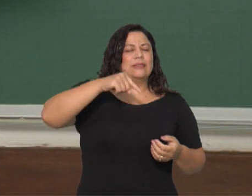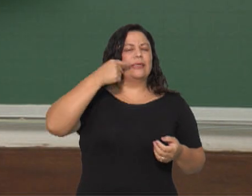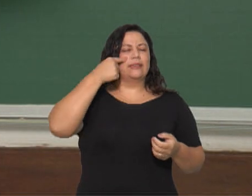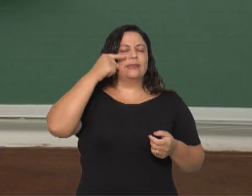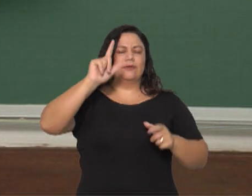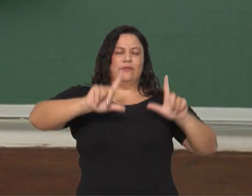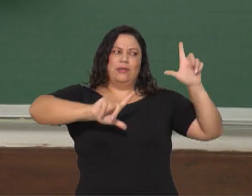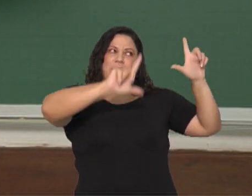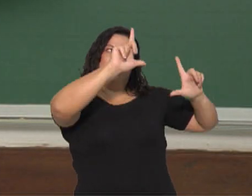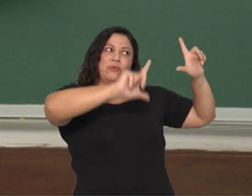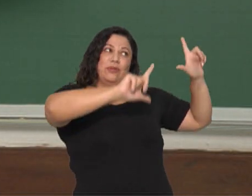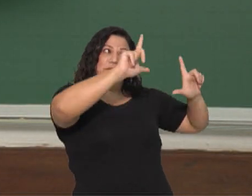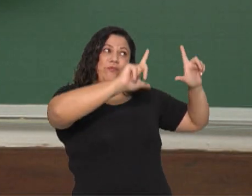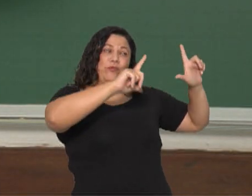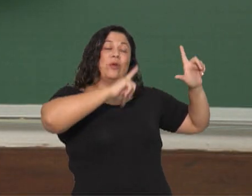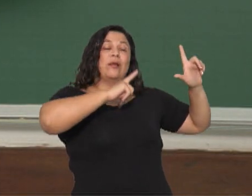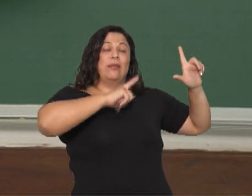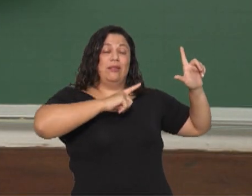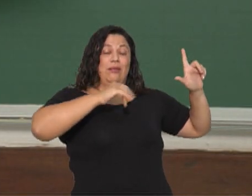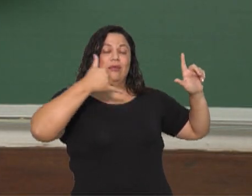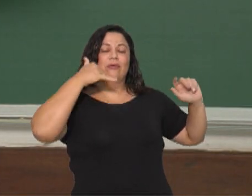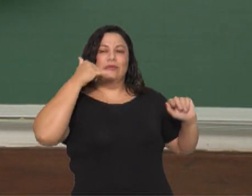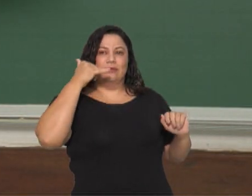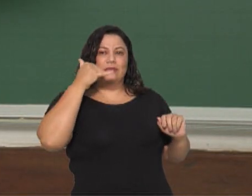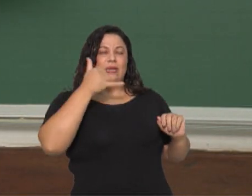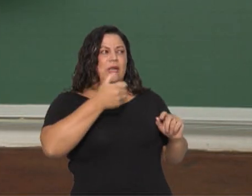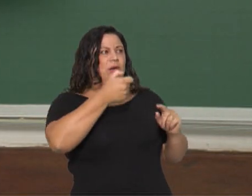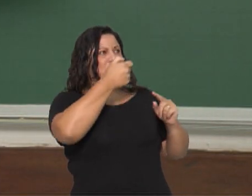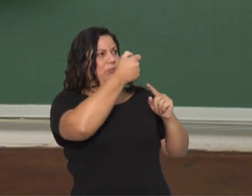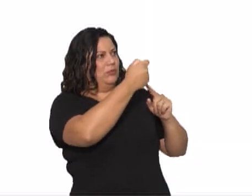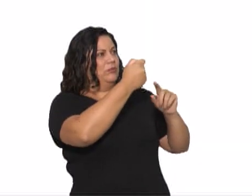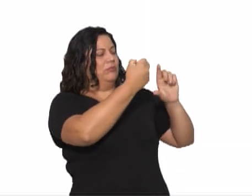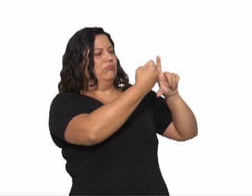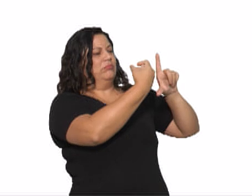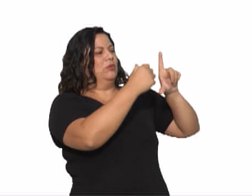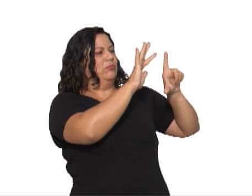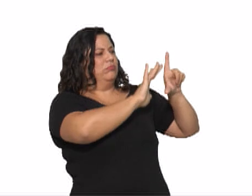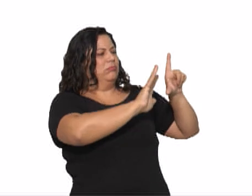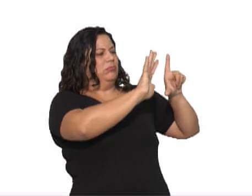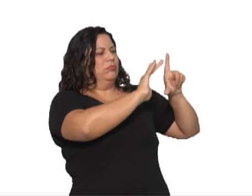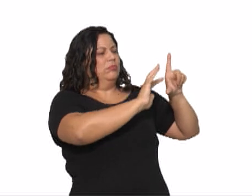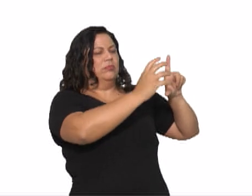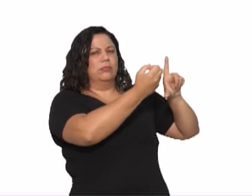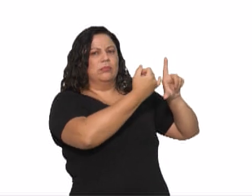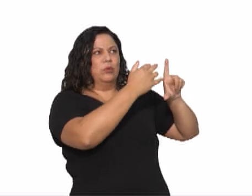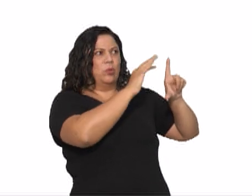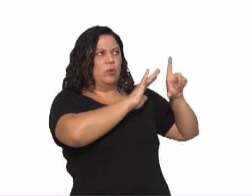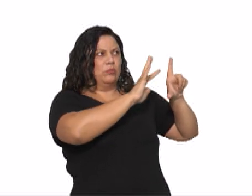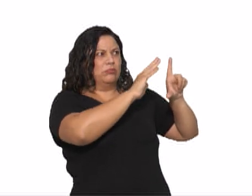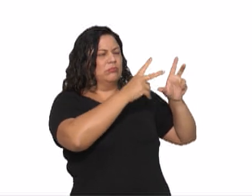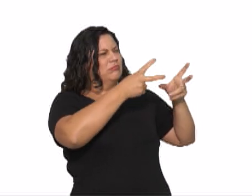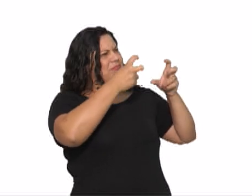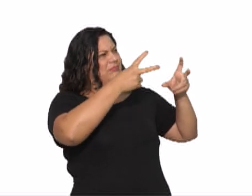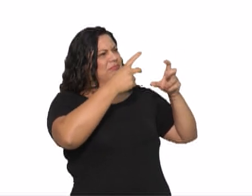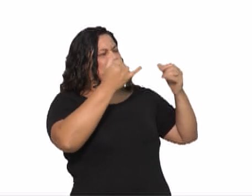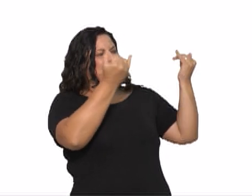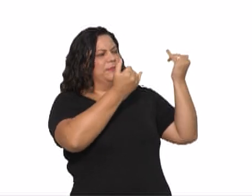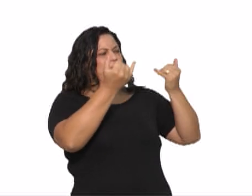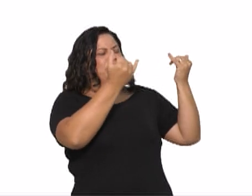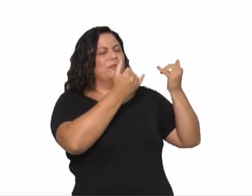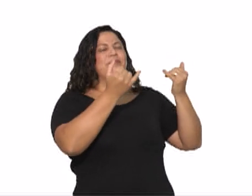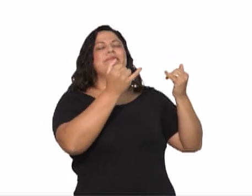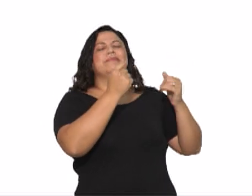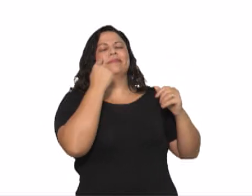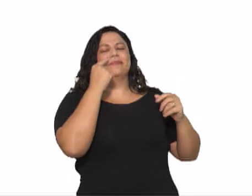TV, têm um celular em mãos? Tranquilo. Posicione a câmera dele sobre o nosso código e observe uma informaçãozinha que o professor coloca